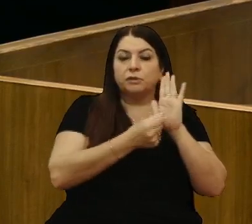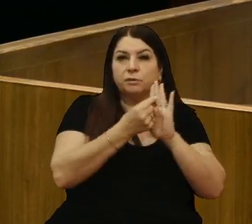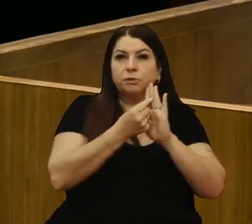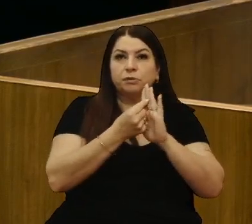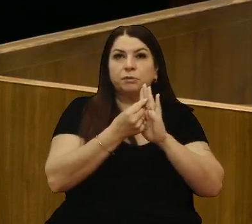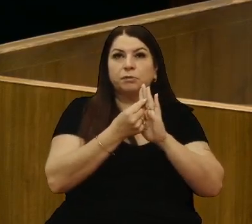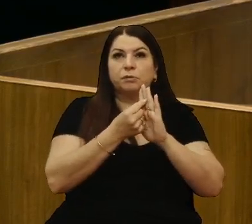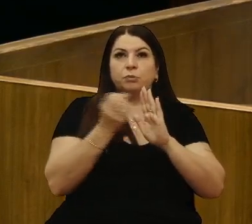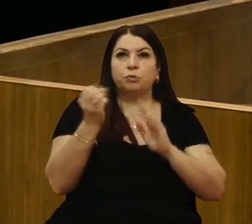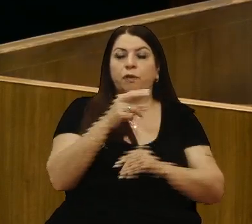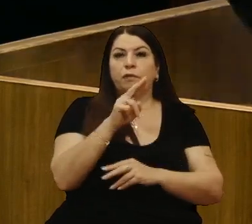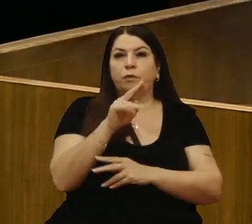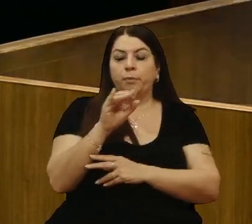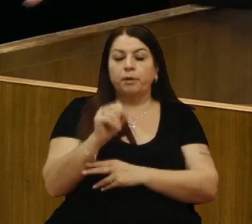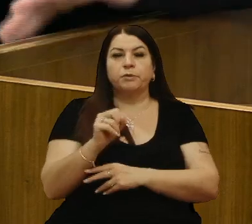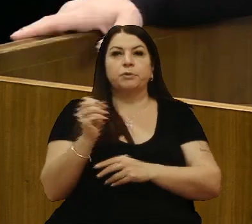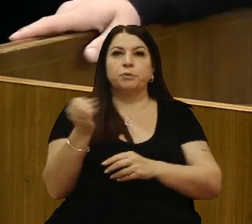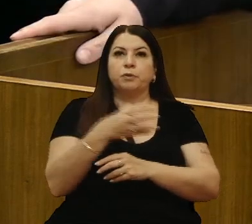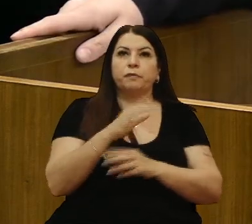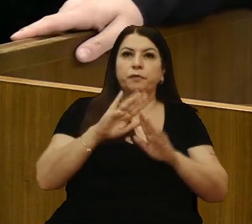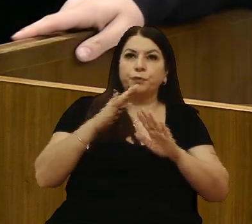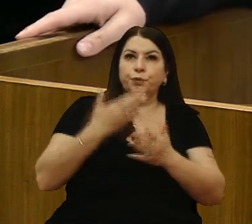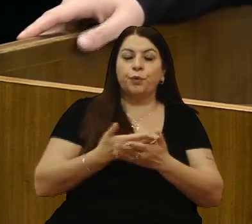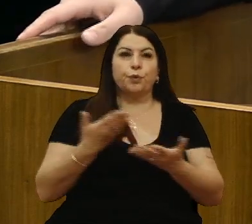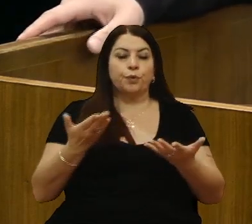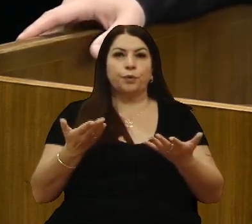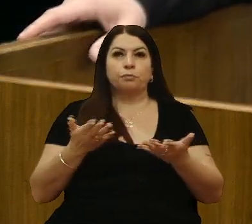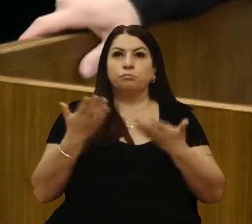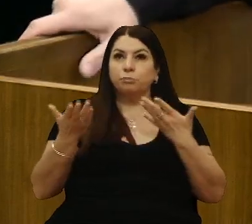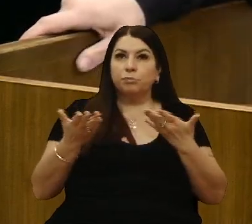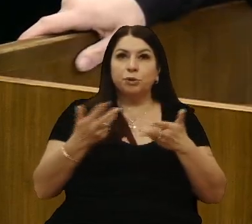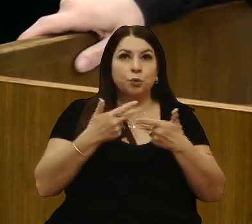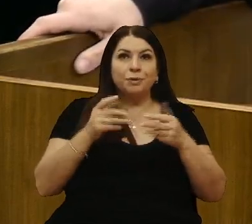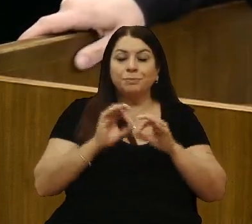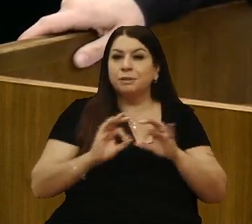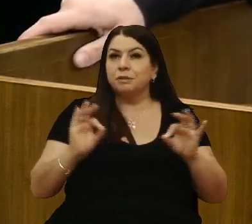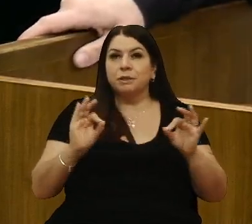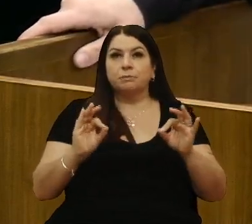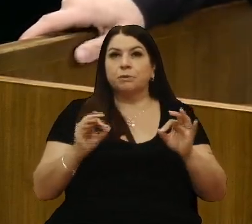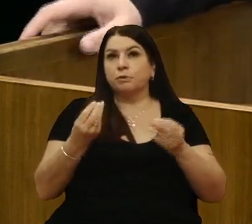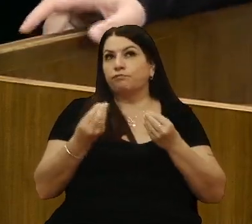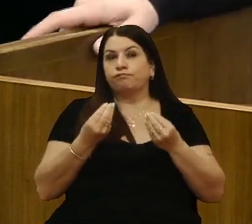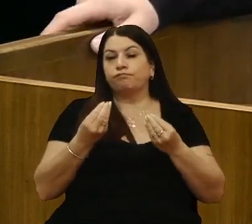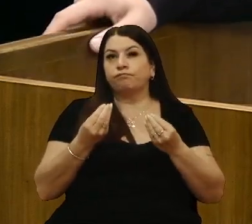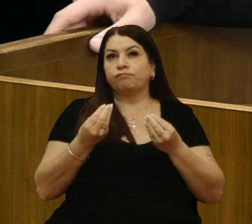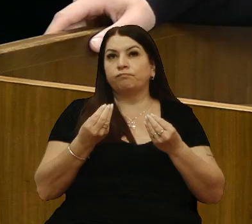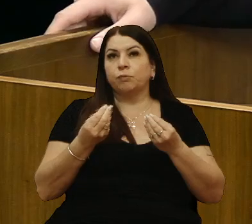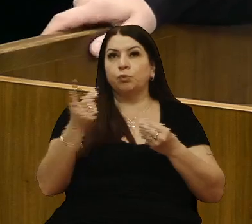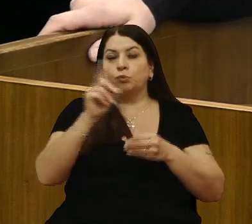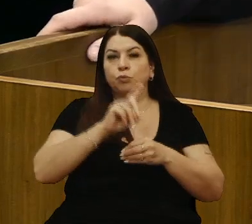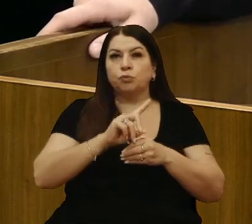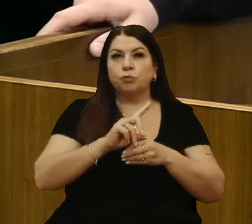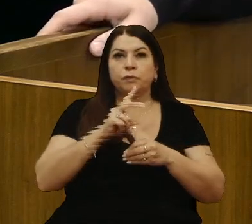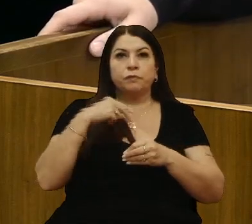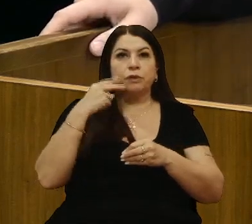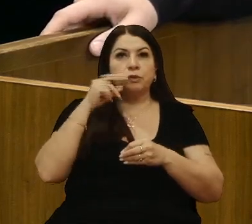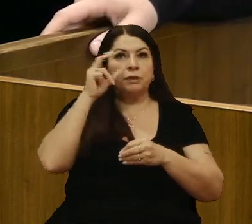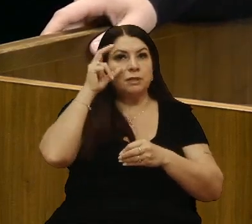uma nova UBS, seja uma nova escola, mas coisas mais simples. Como, outro dia, vereadora